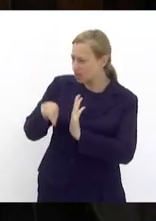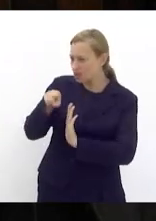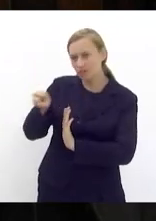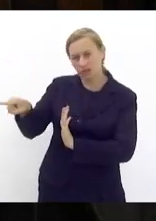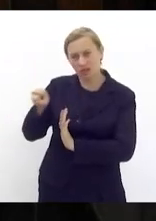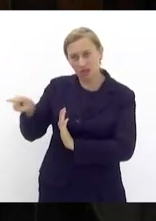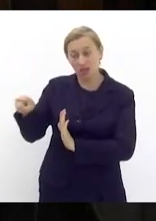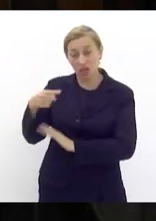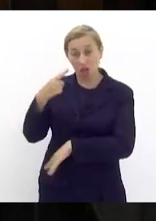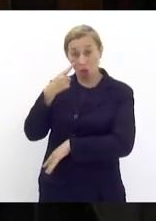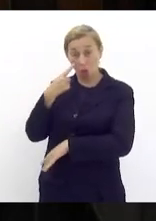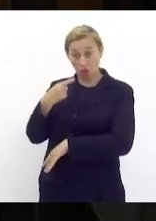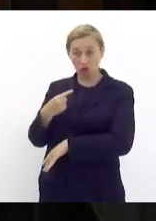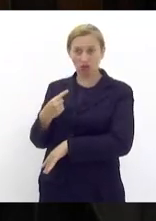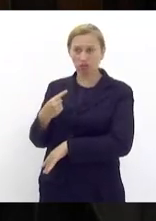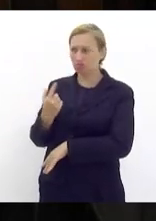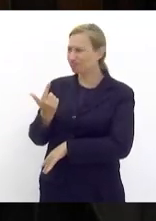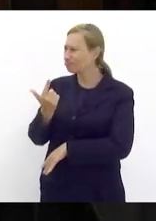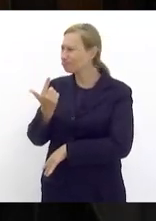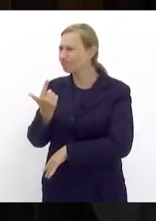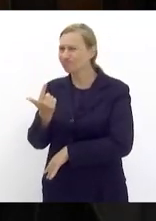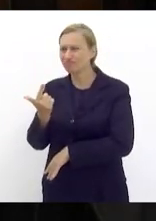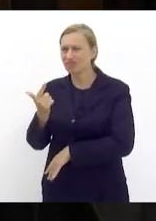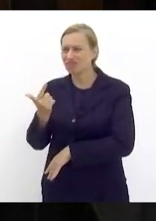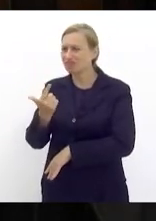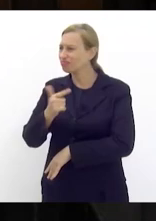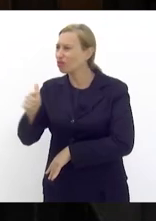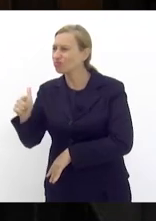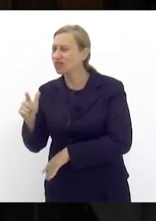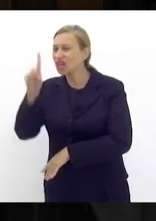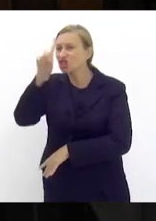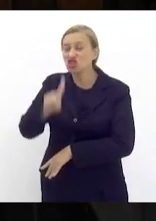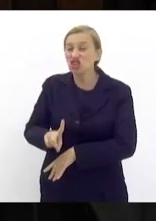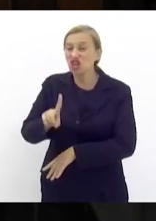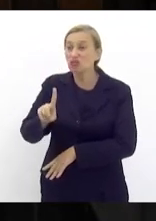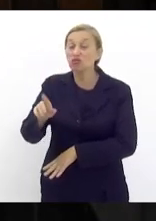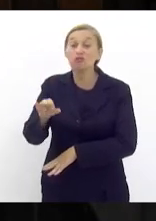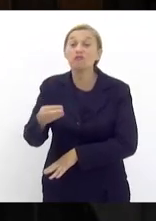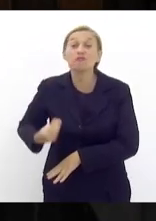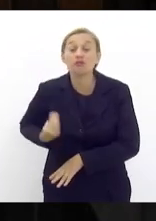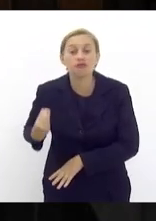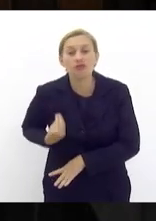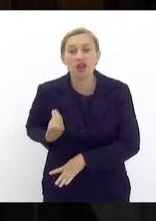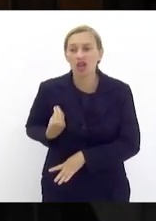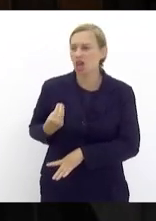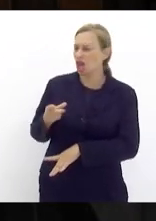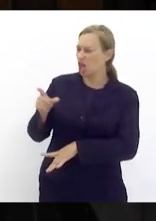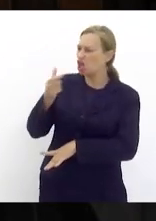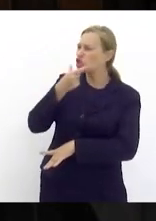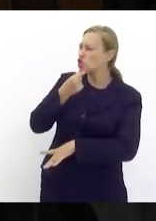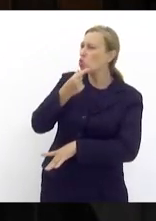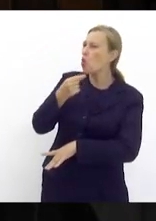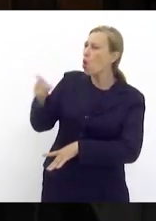que, ao meu ver, ele não deveria ter mais o direito de respirar. Esse cara não deveria mais ter o direito